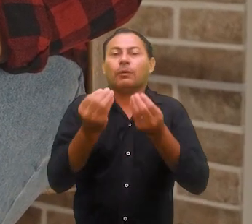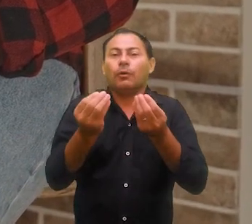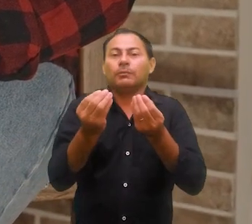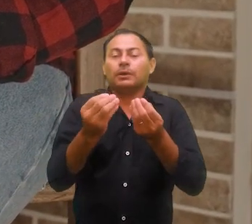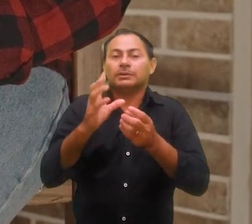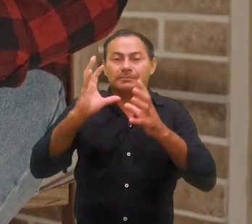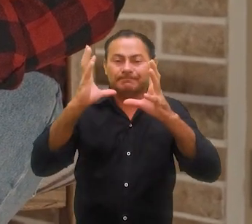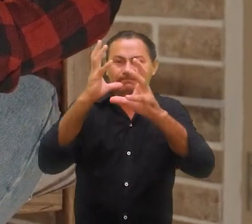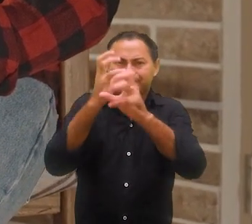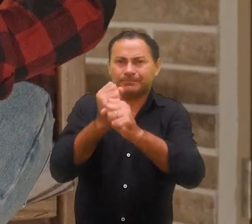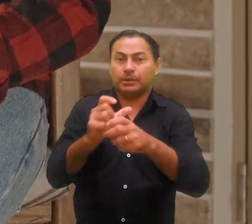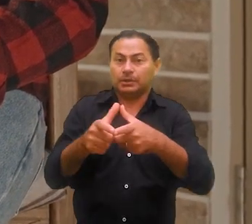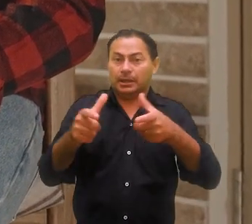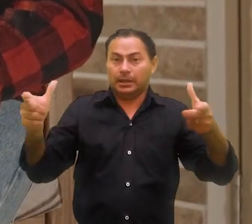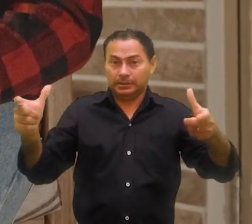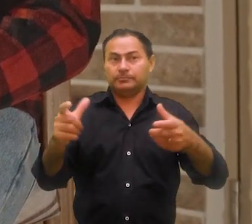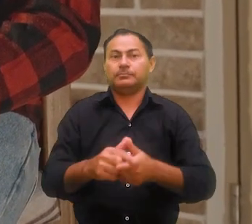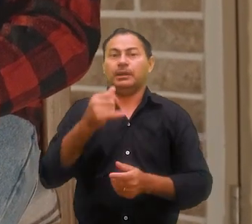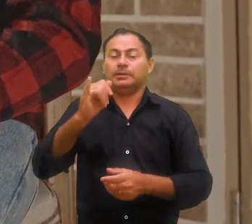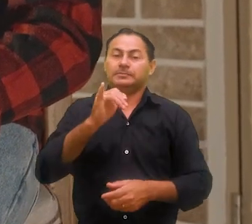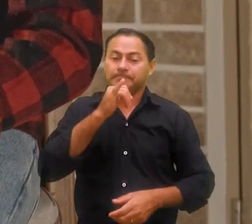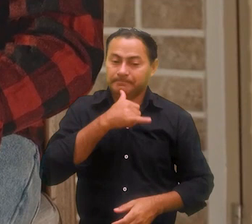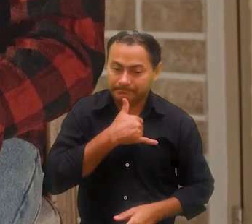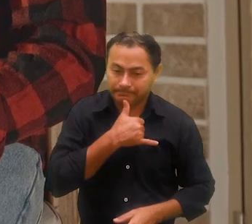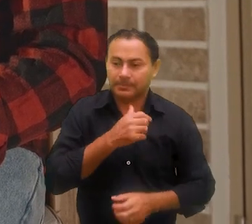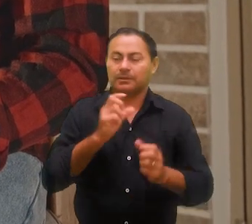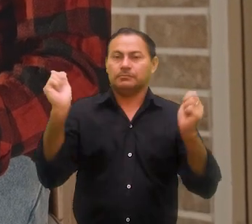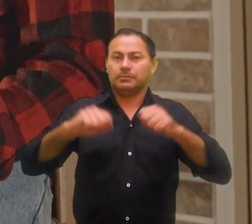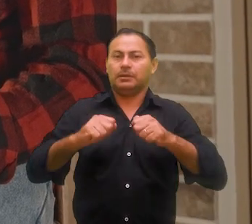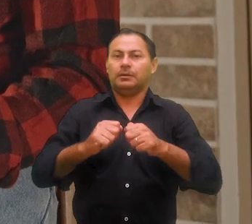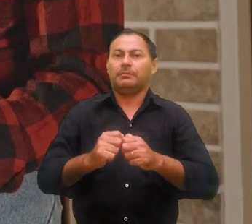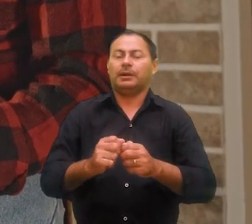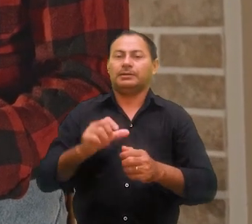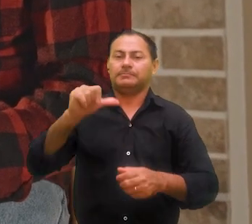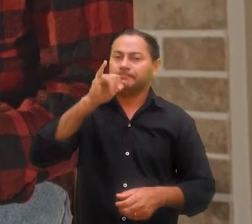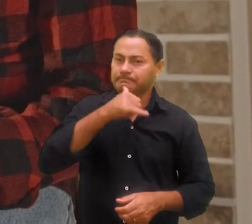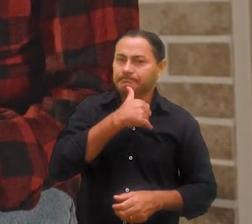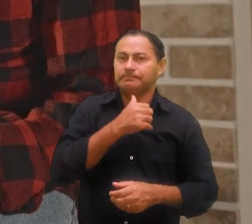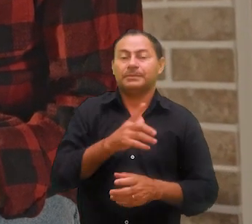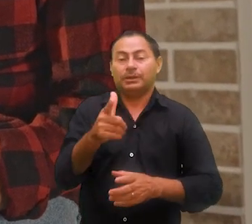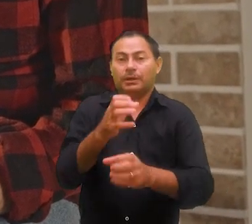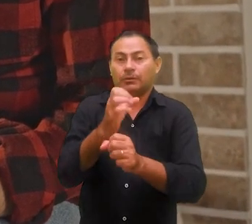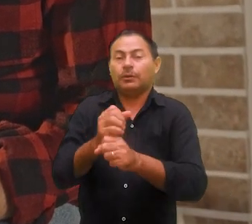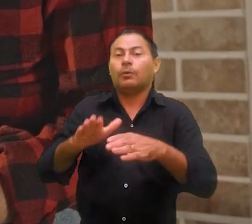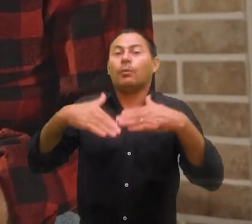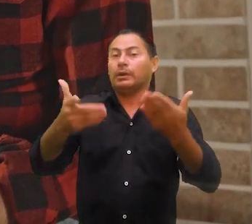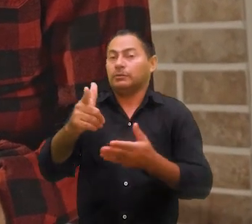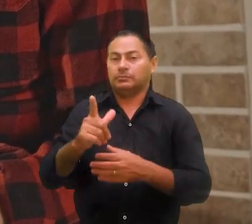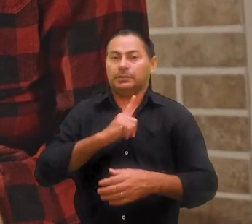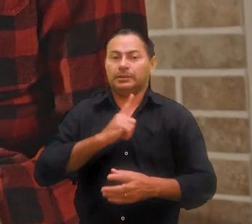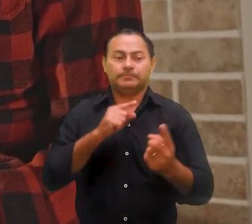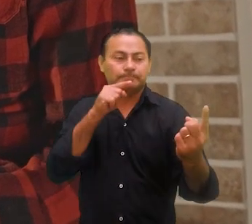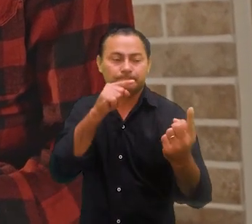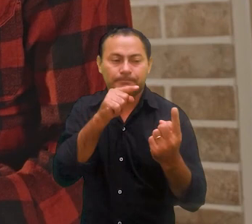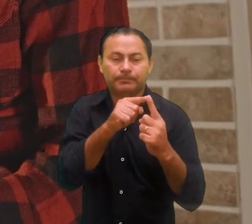trevas. E como essa escuridão pode ser grande? A infelicidade e o potencial para a infelicidade é incalculável